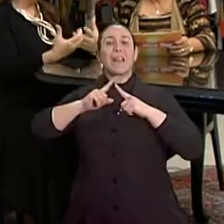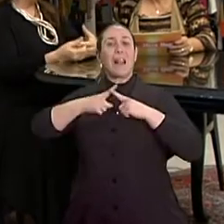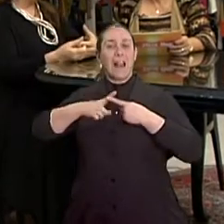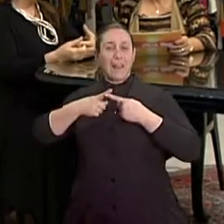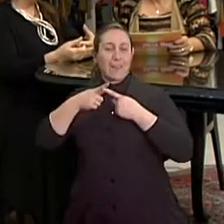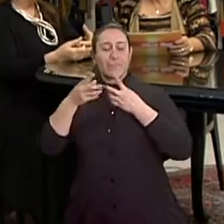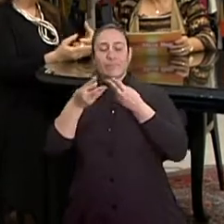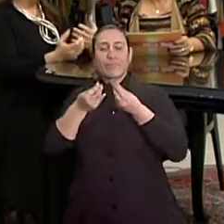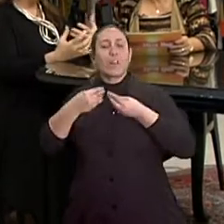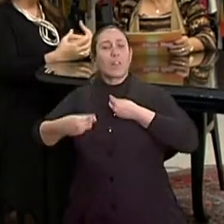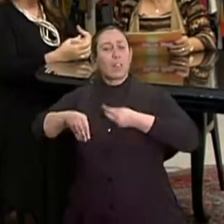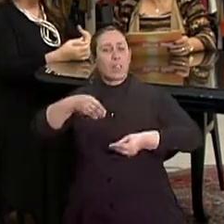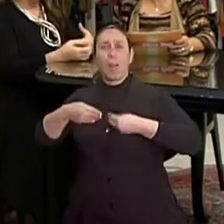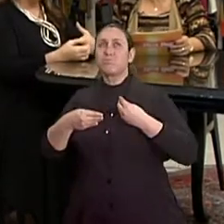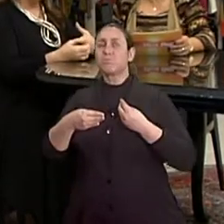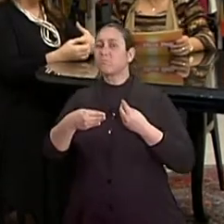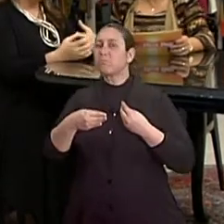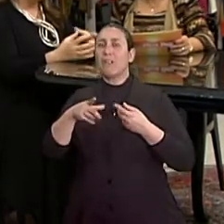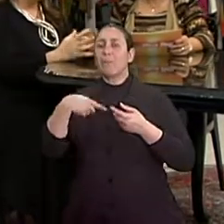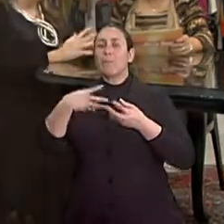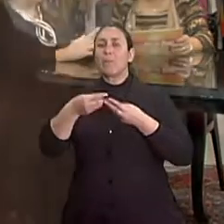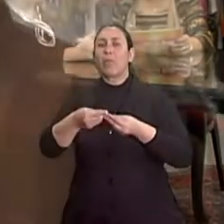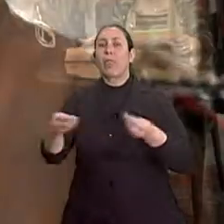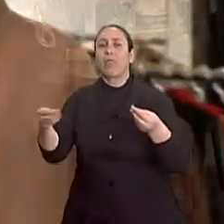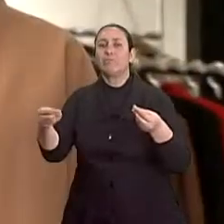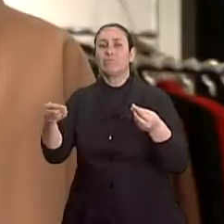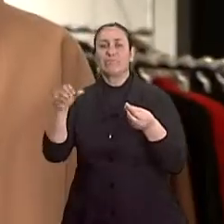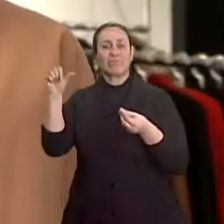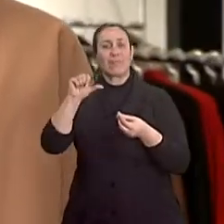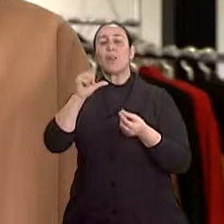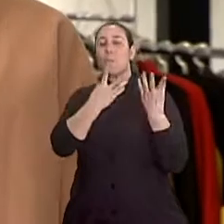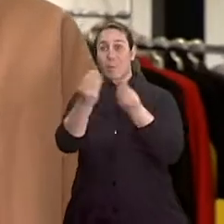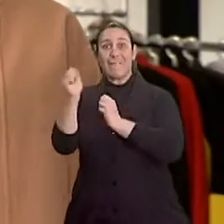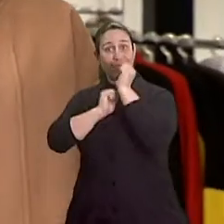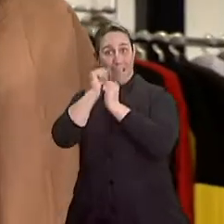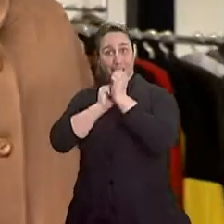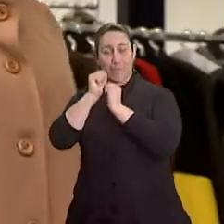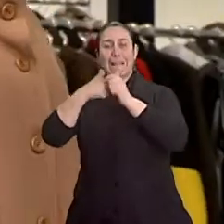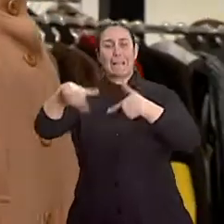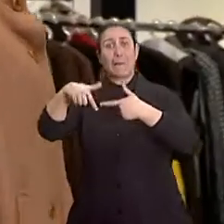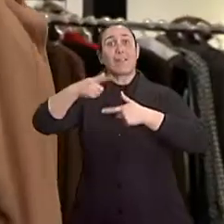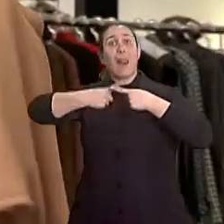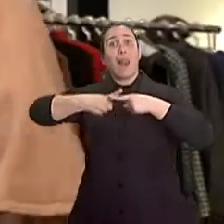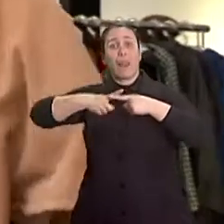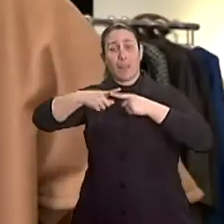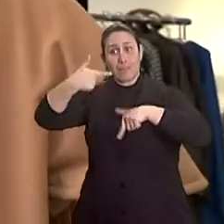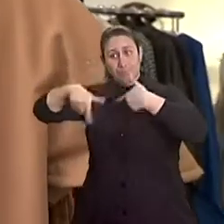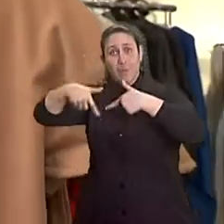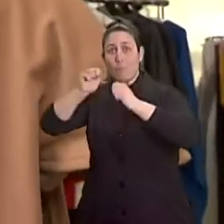com esse caimento. Uma coisa que acontece hoje no Brasil, que todas as fábricas que trabalhavam com lã não existem